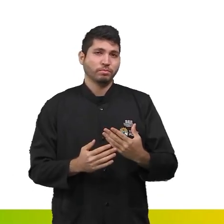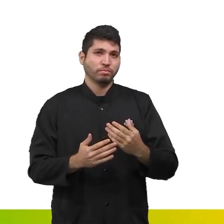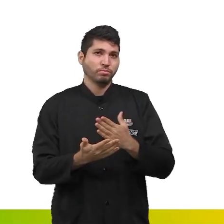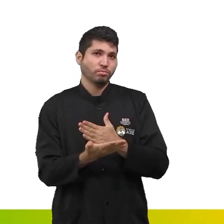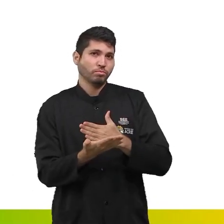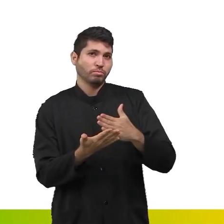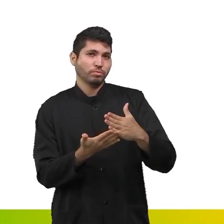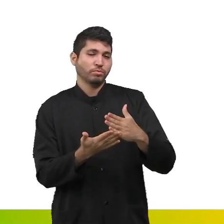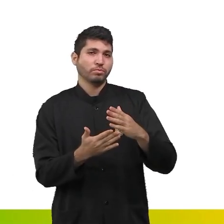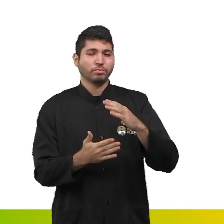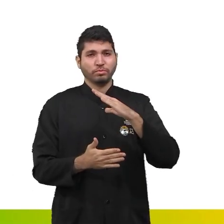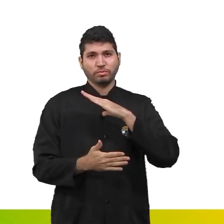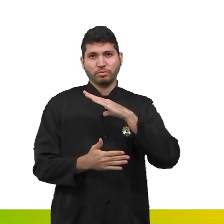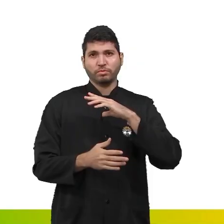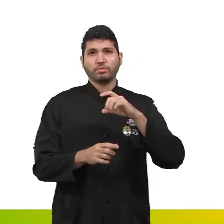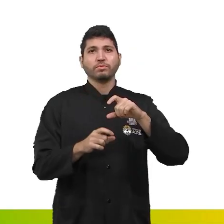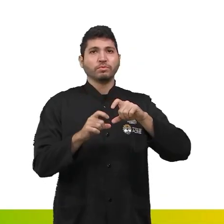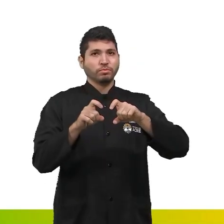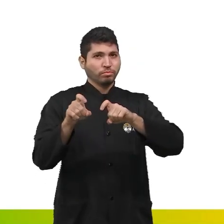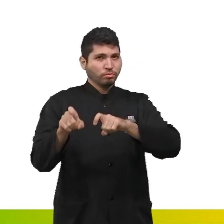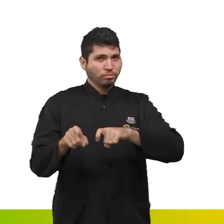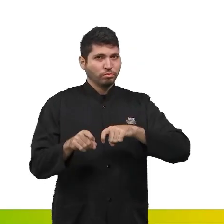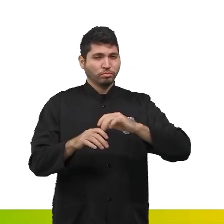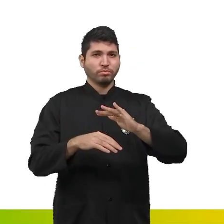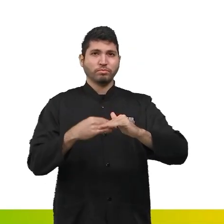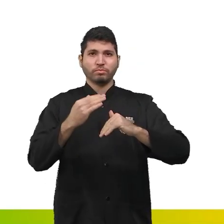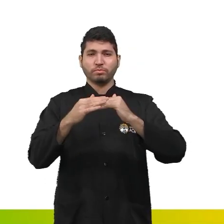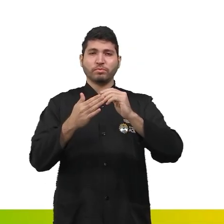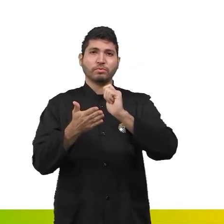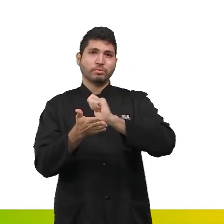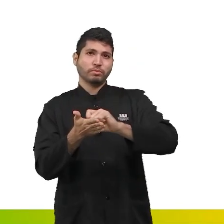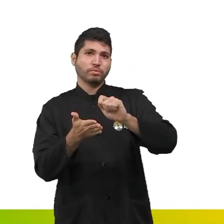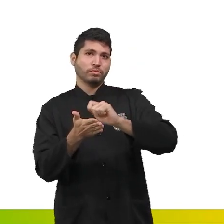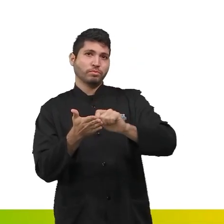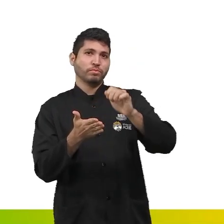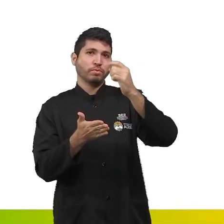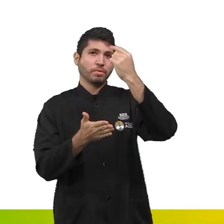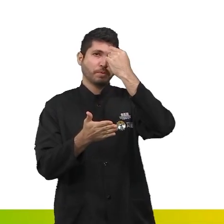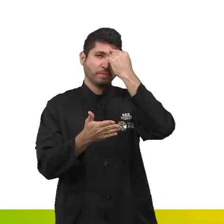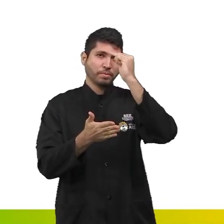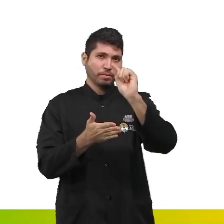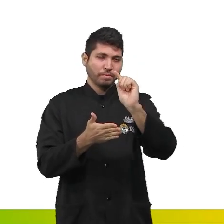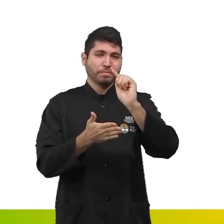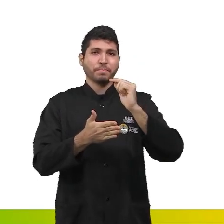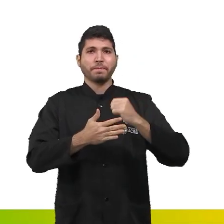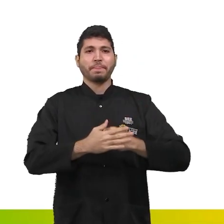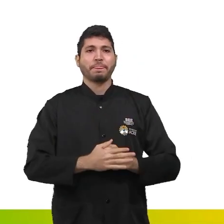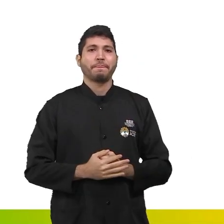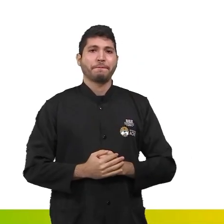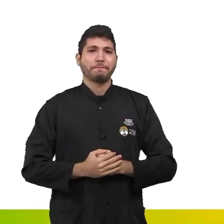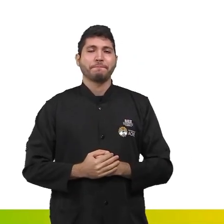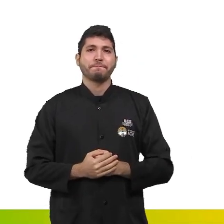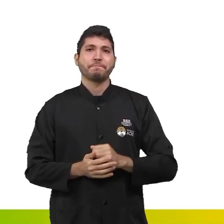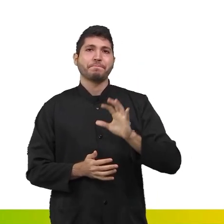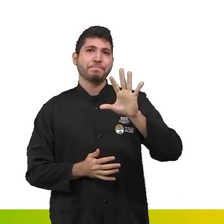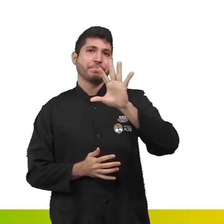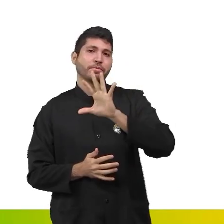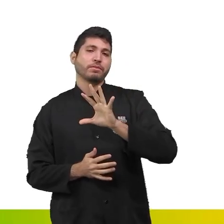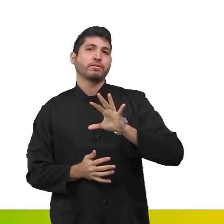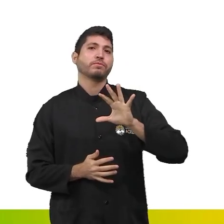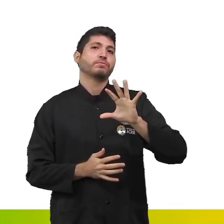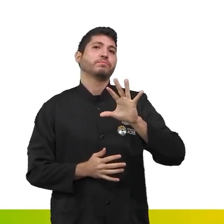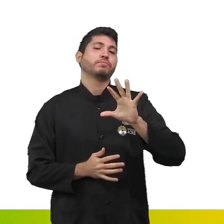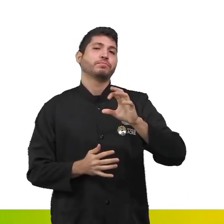a agricultura se desenvolveu e a escrita foi inventada. Essa região testemunhou